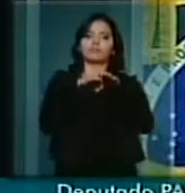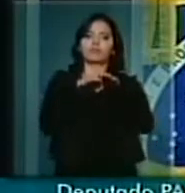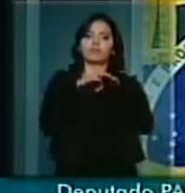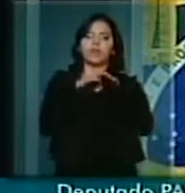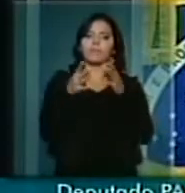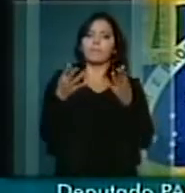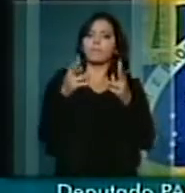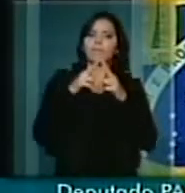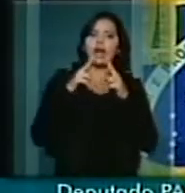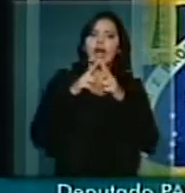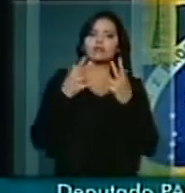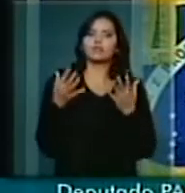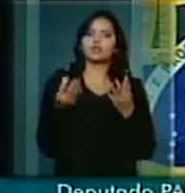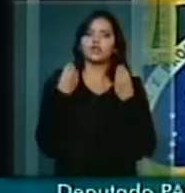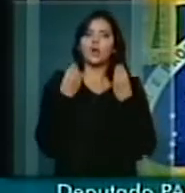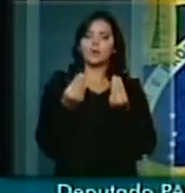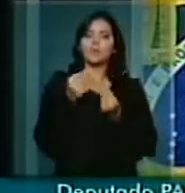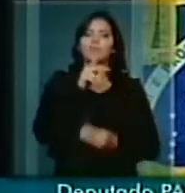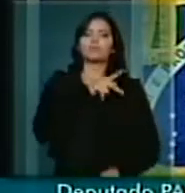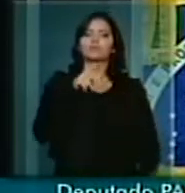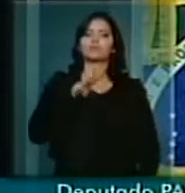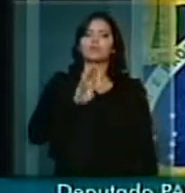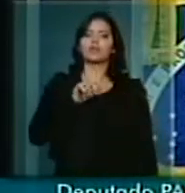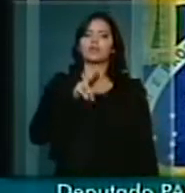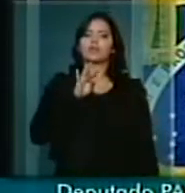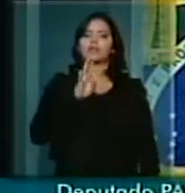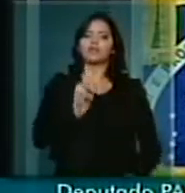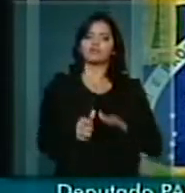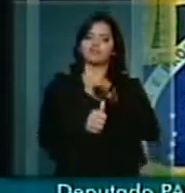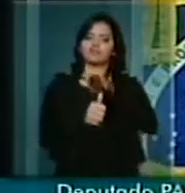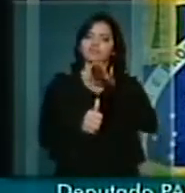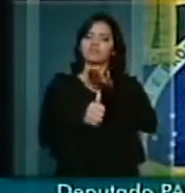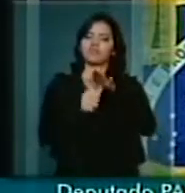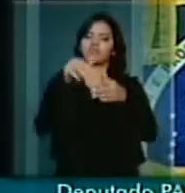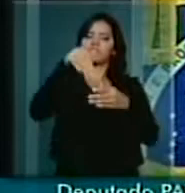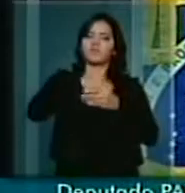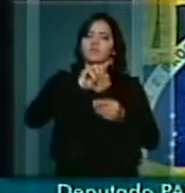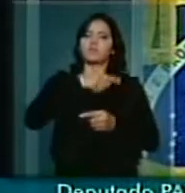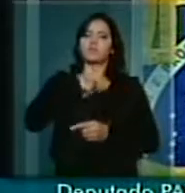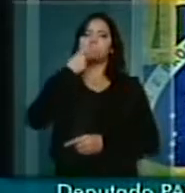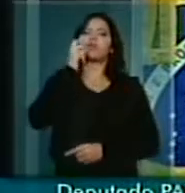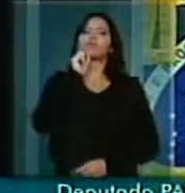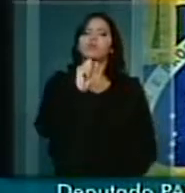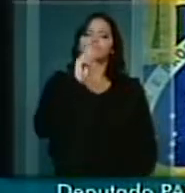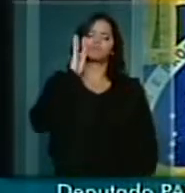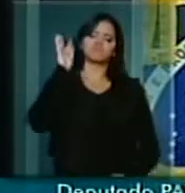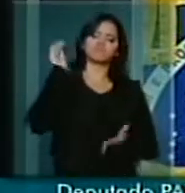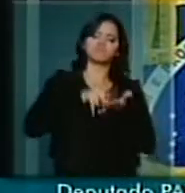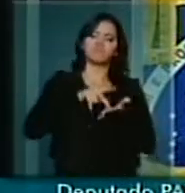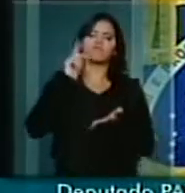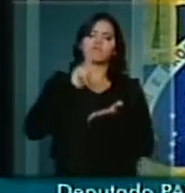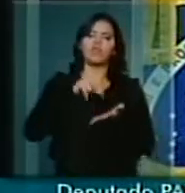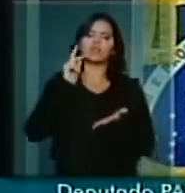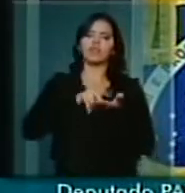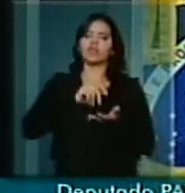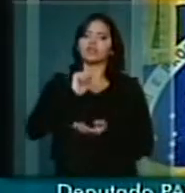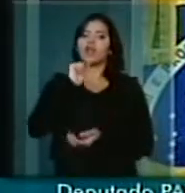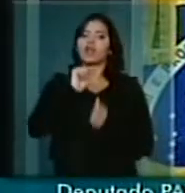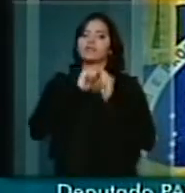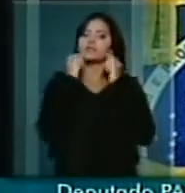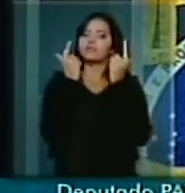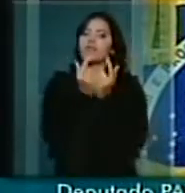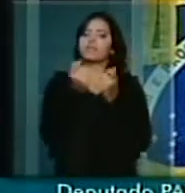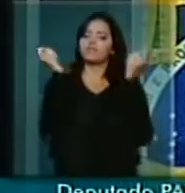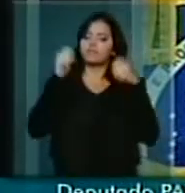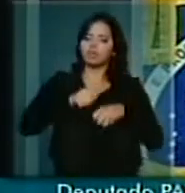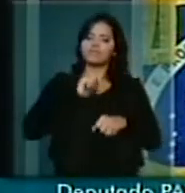E o professor Benetti, reitor eleito, deu o voto de Minerva e desempatou, reconhecendo a Assembleia e